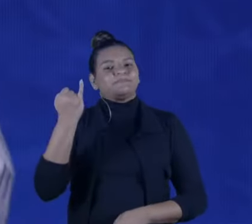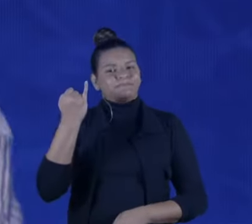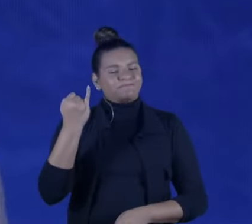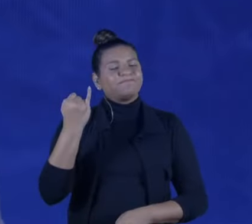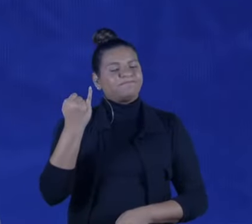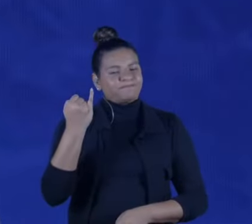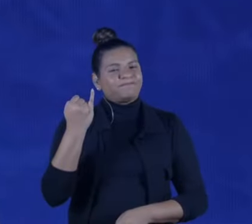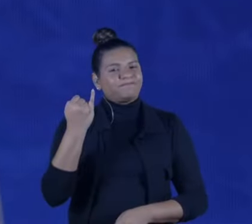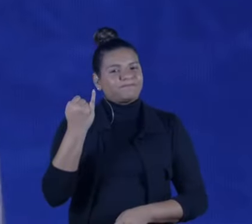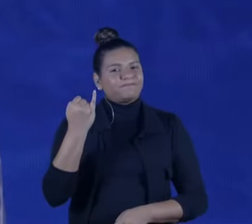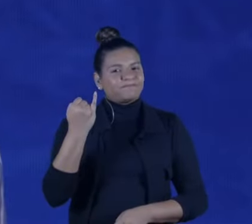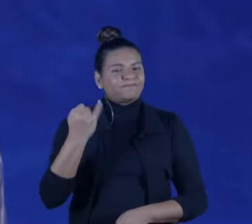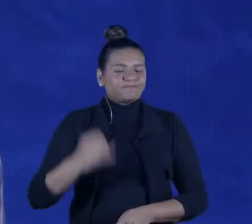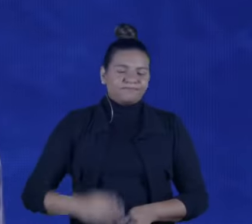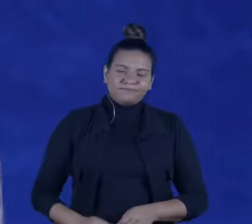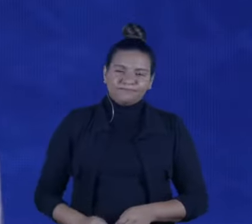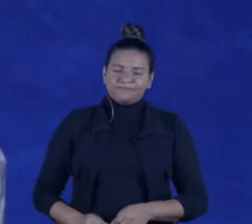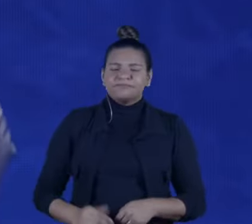Ela determina